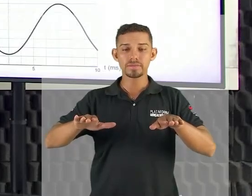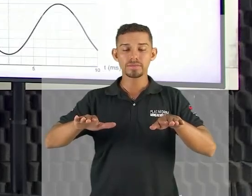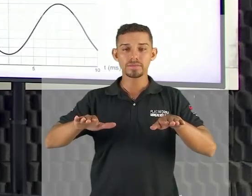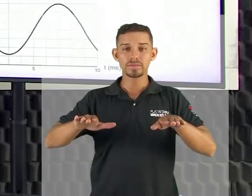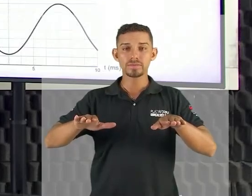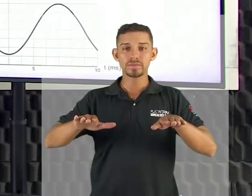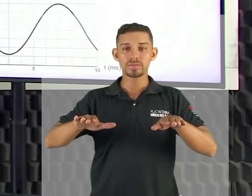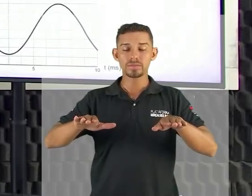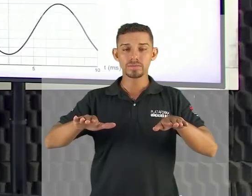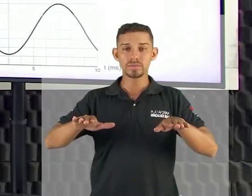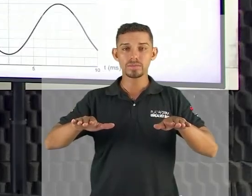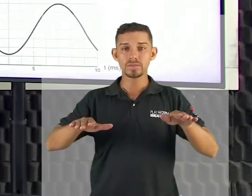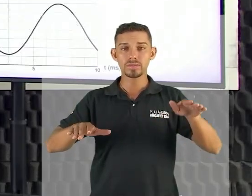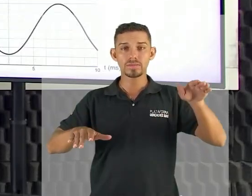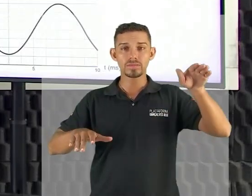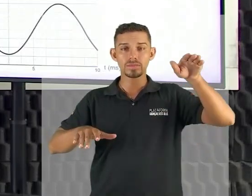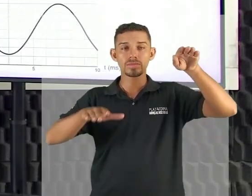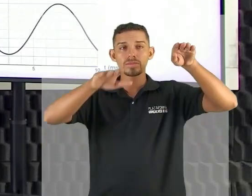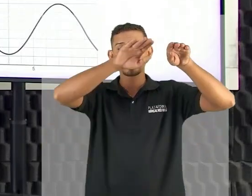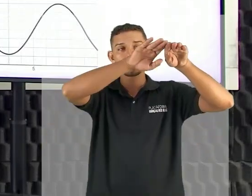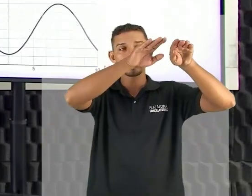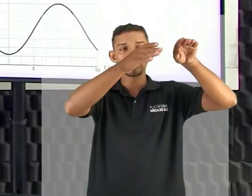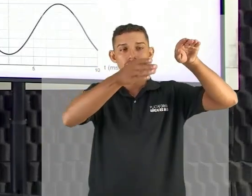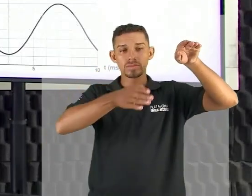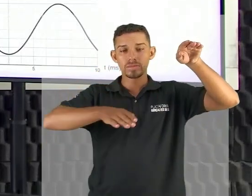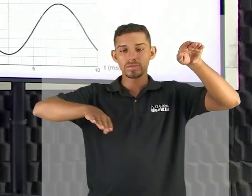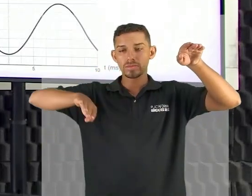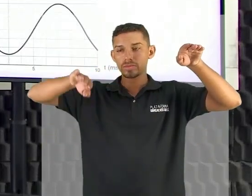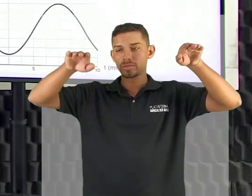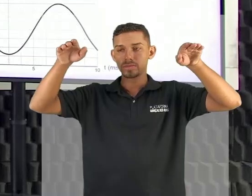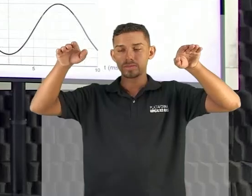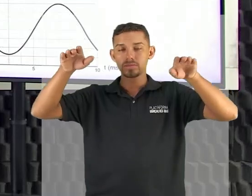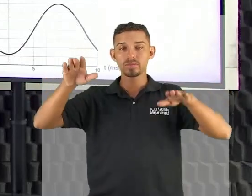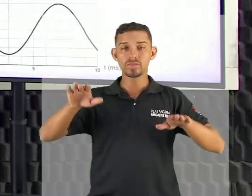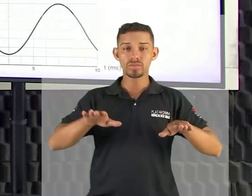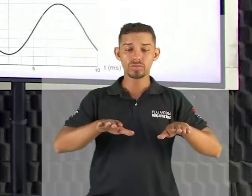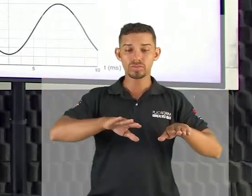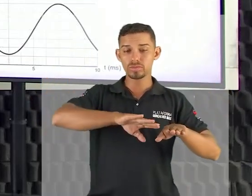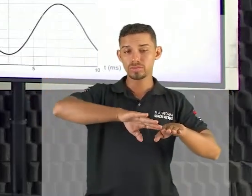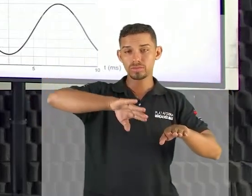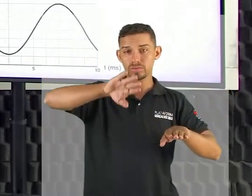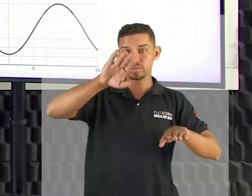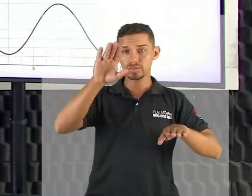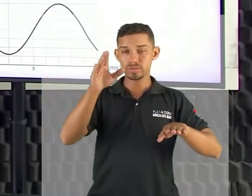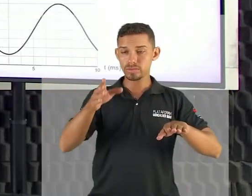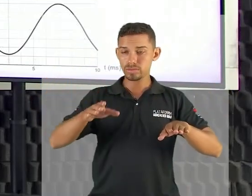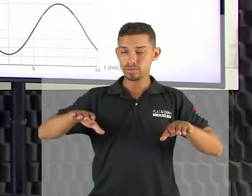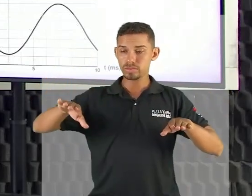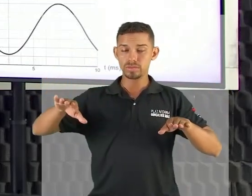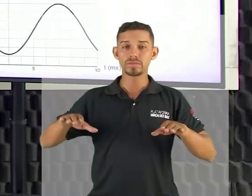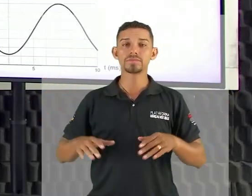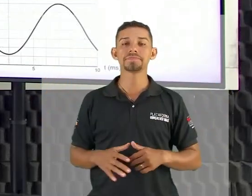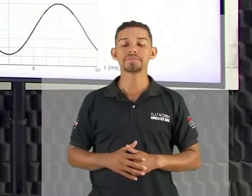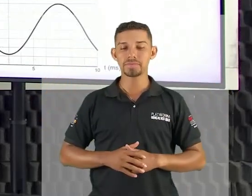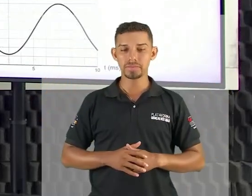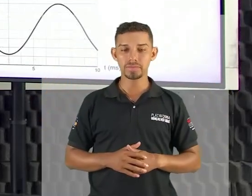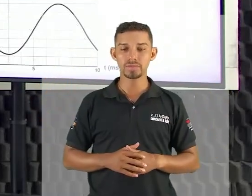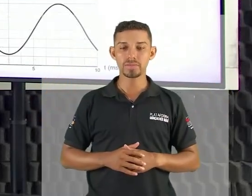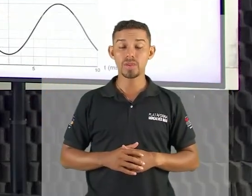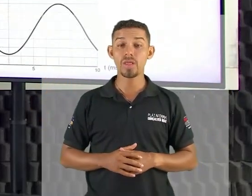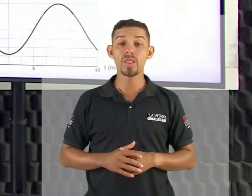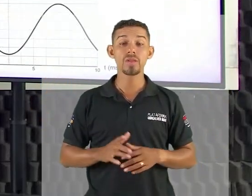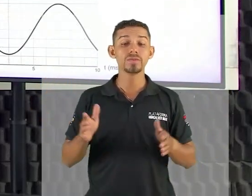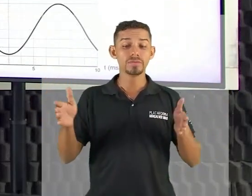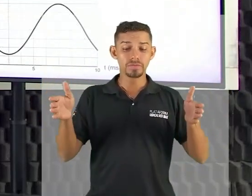cima vai lá embaixo e volta uma oscilação completa tá lá embaixo vai lá em cima e volta é uma oscilação completa o